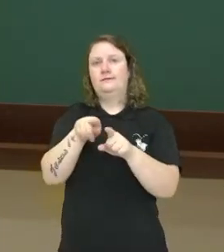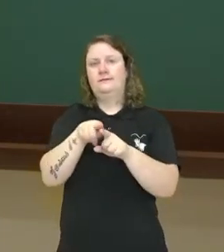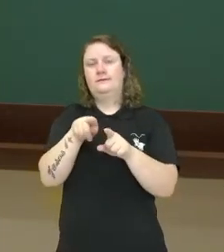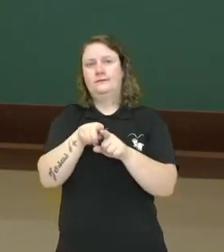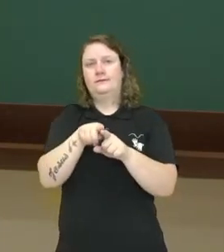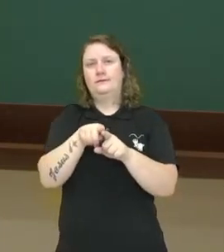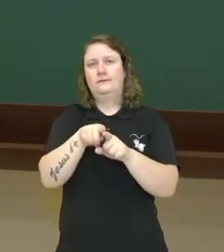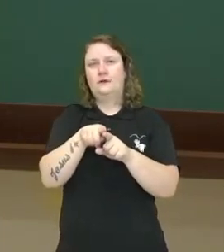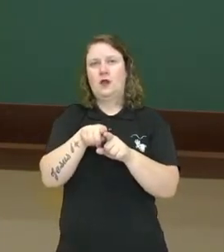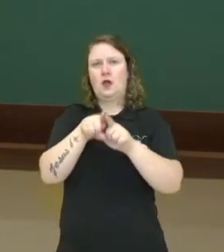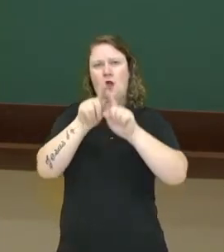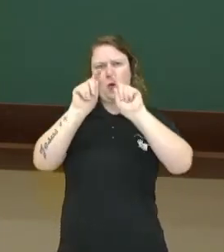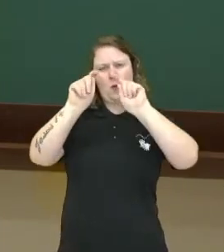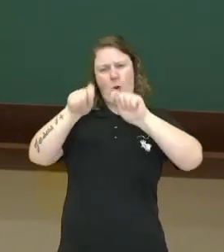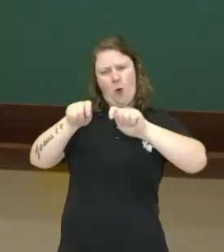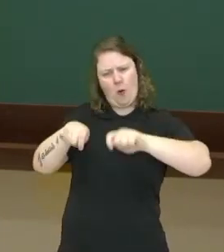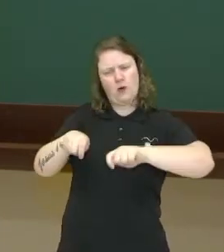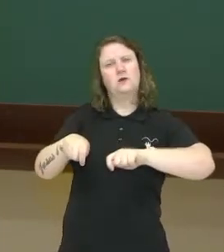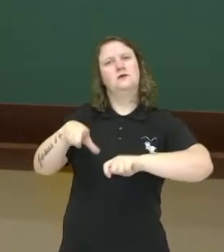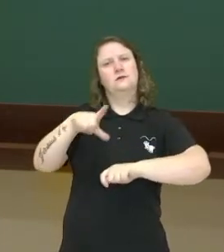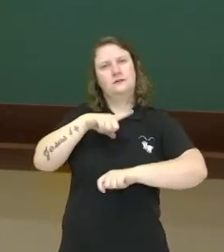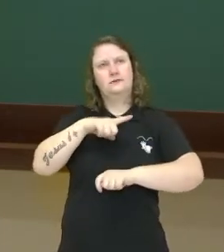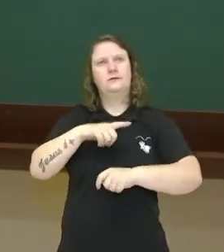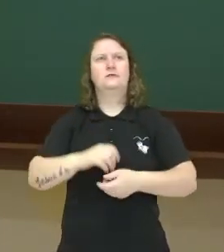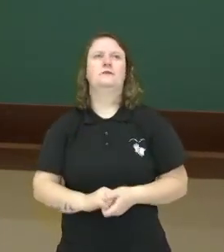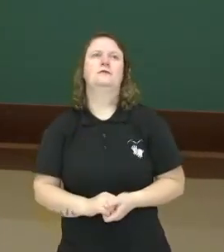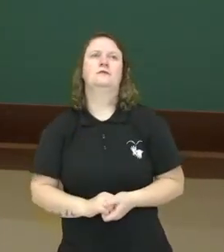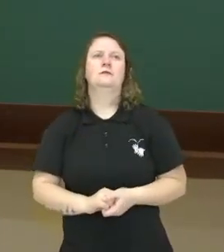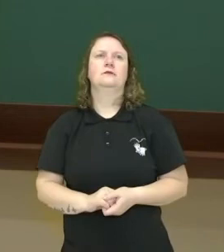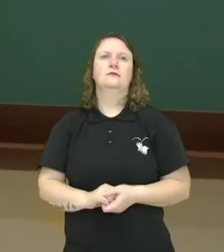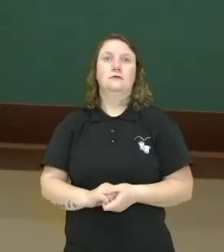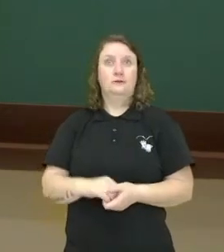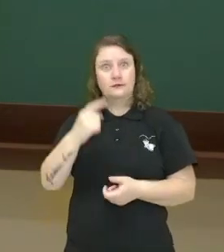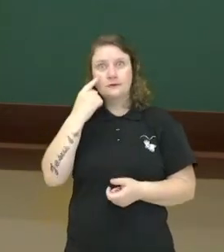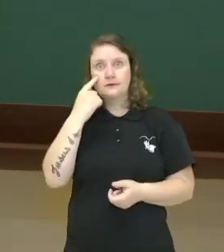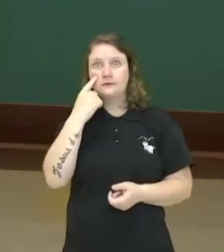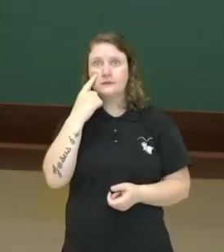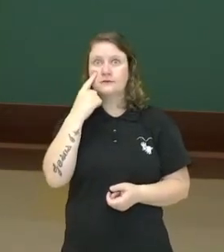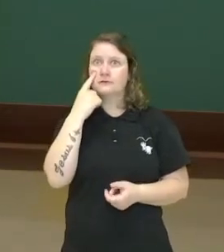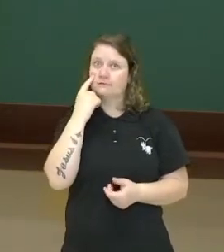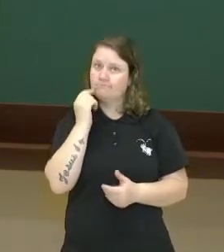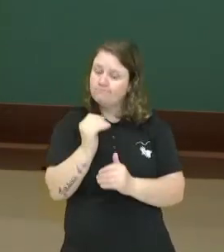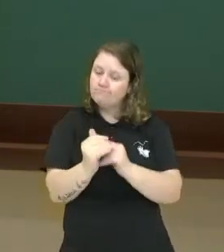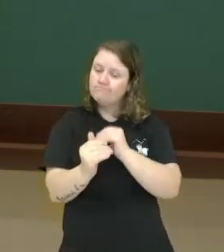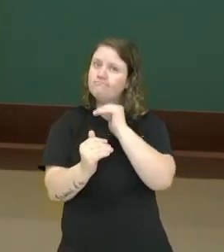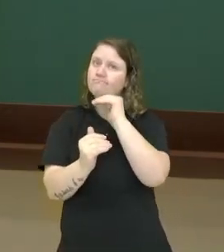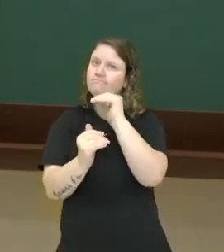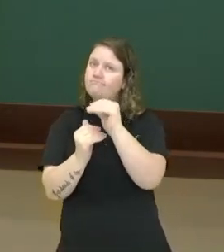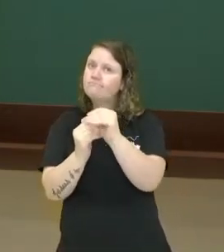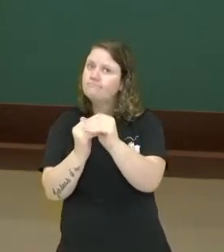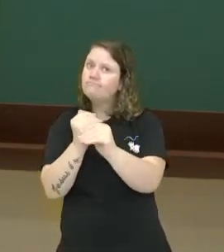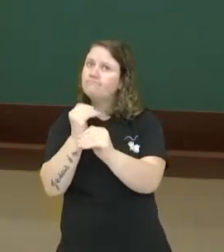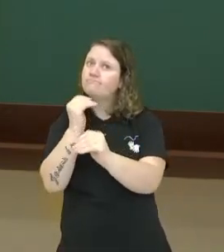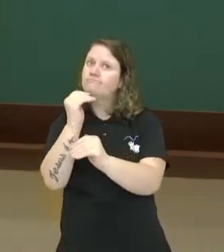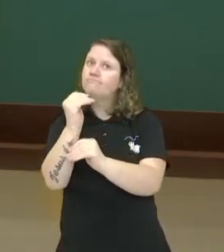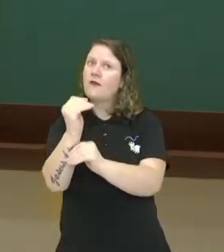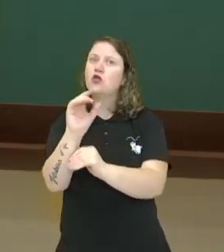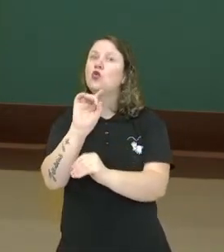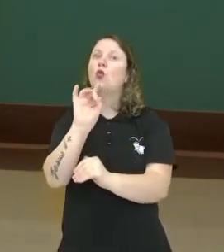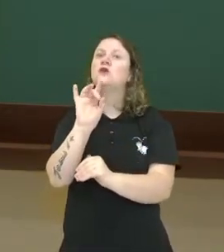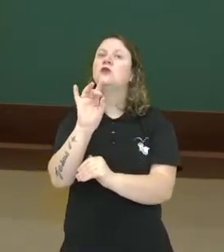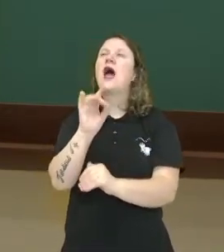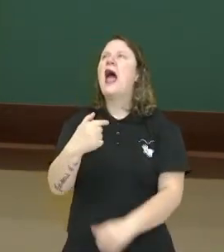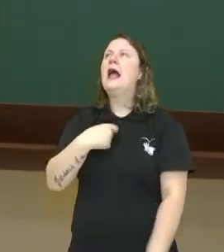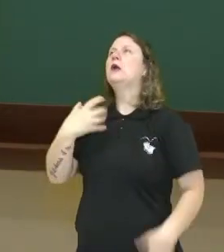uma potência emergente, certo? Vejam que é um processo, né? Não é algo que eu quero ser, o país